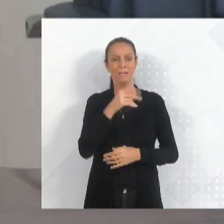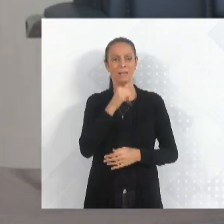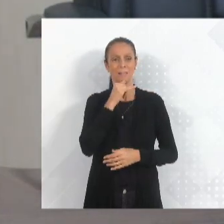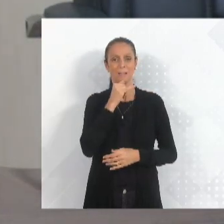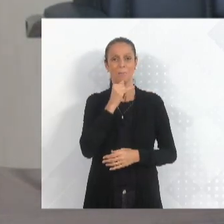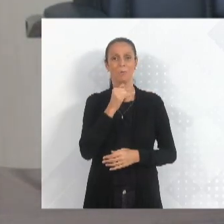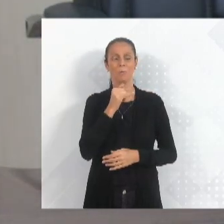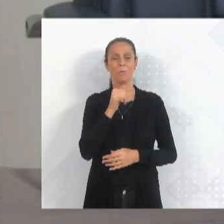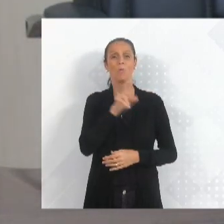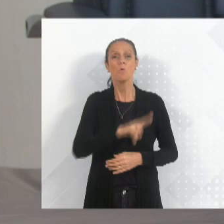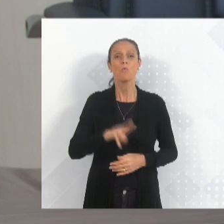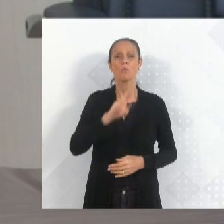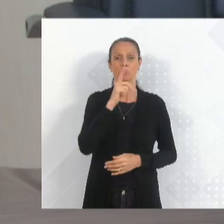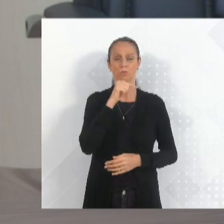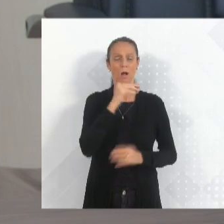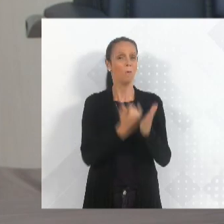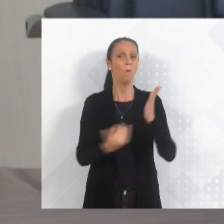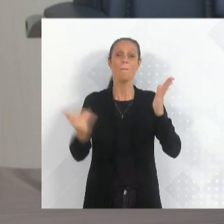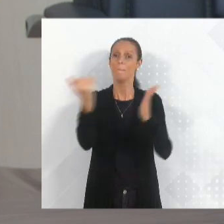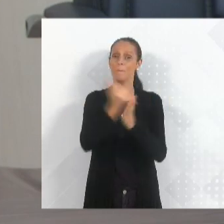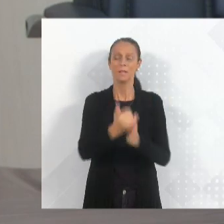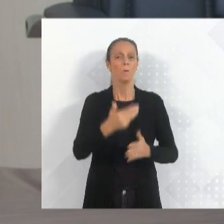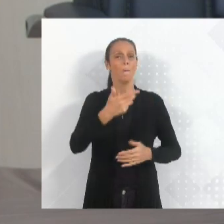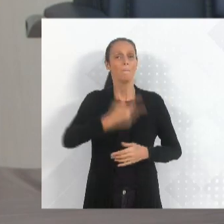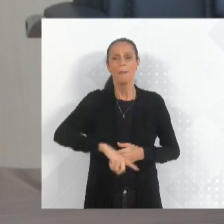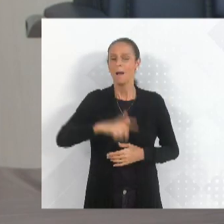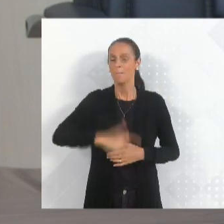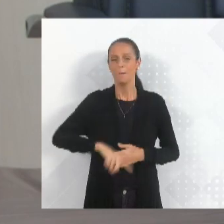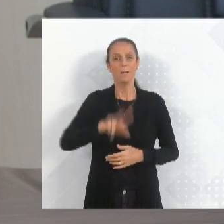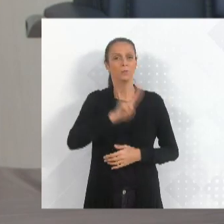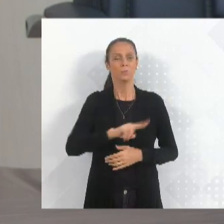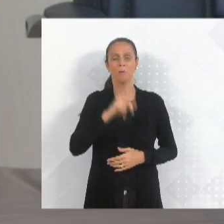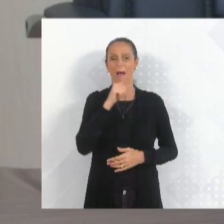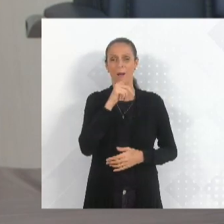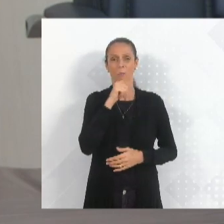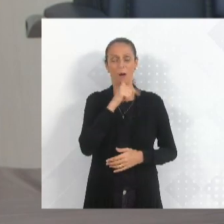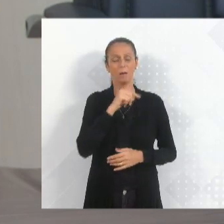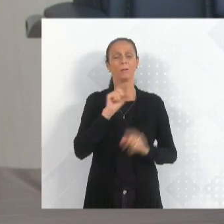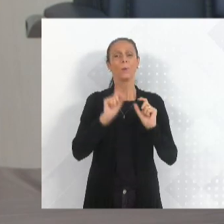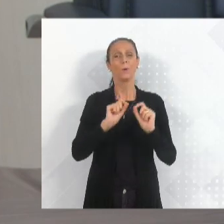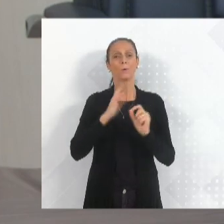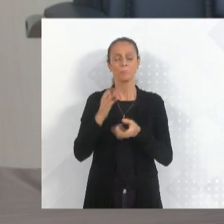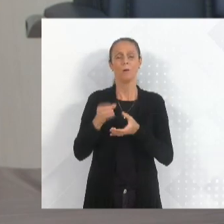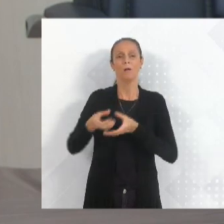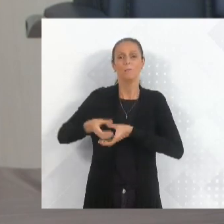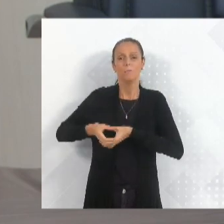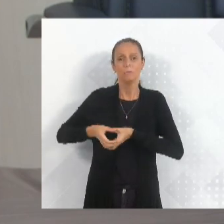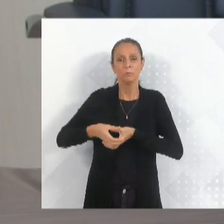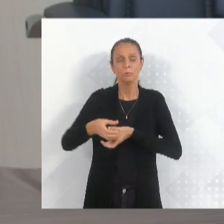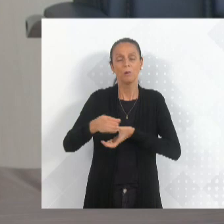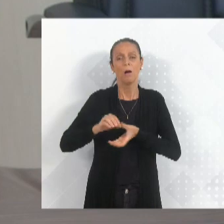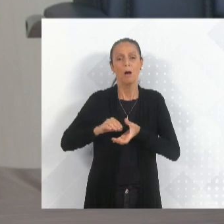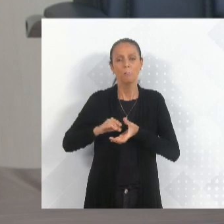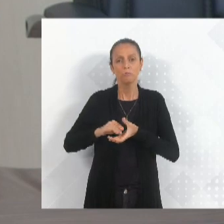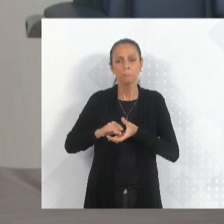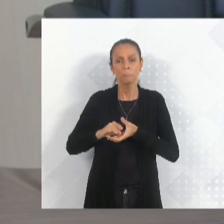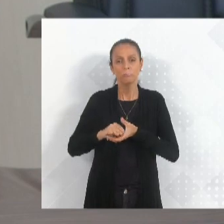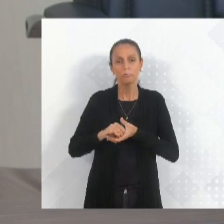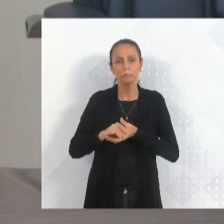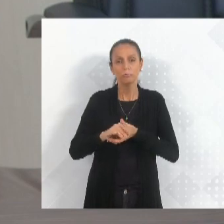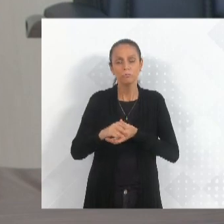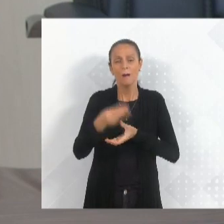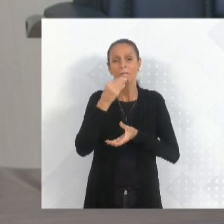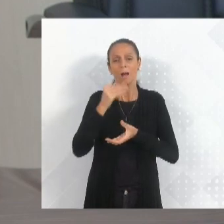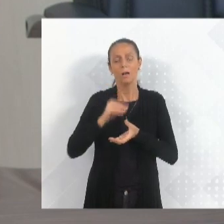reunião, com o consumo alto que tinha, acabou-se pouca pressão de água chegando, e o booster está lá, só funciona quando